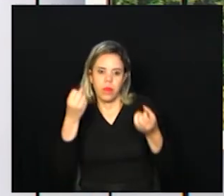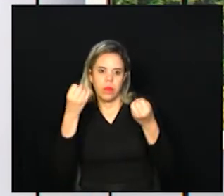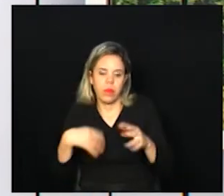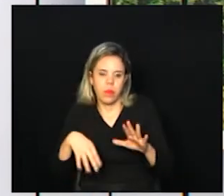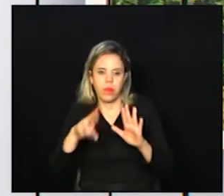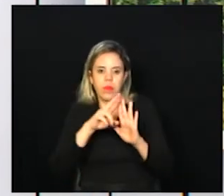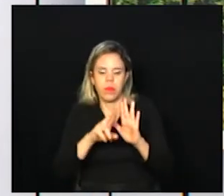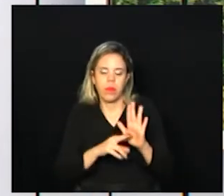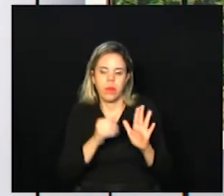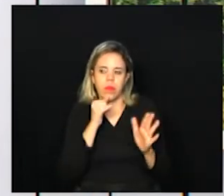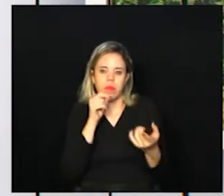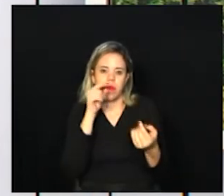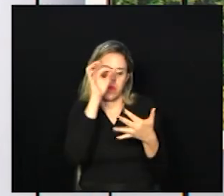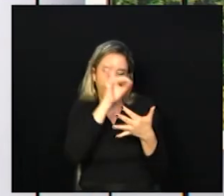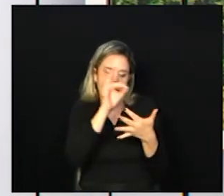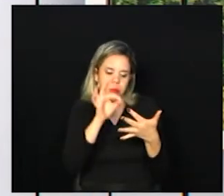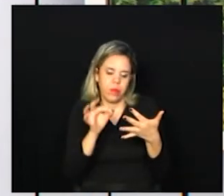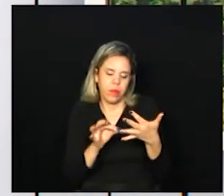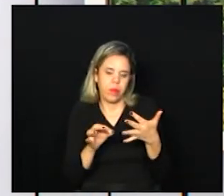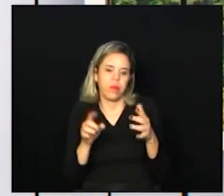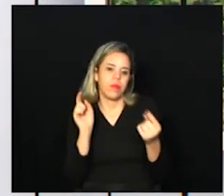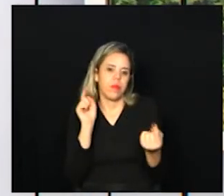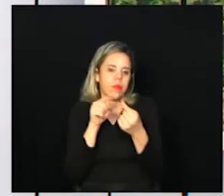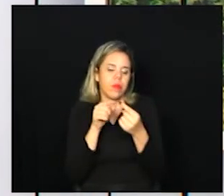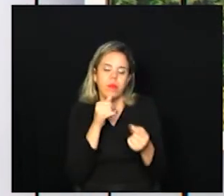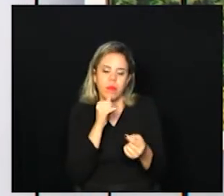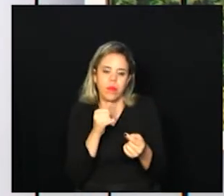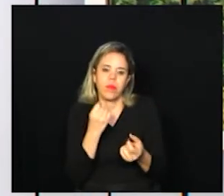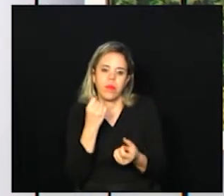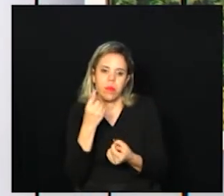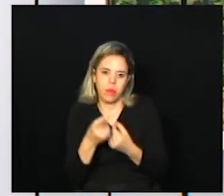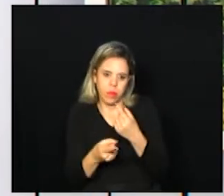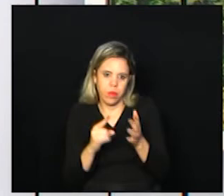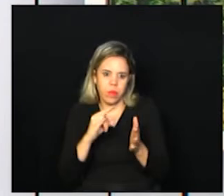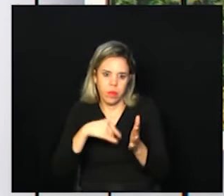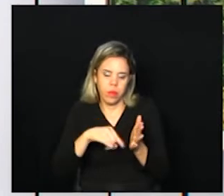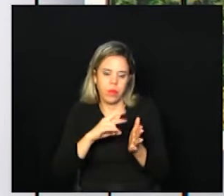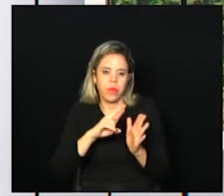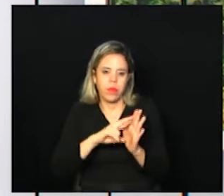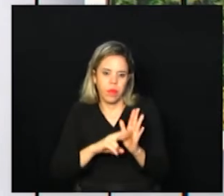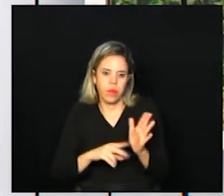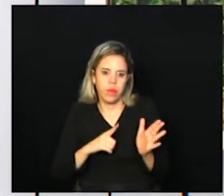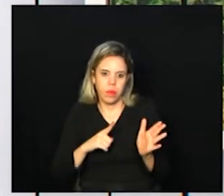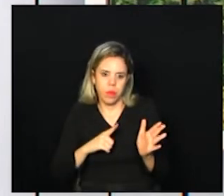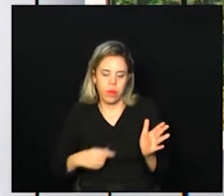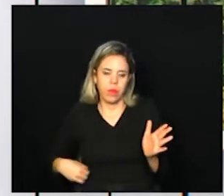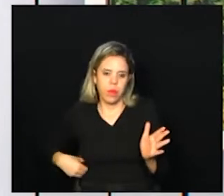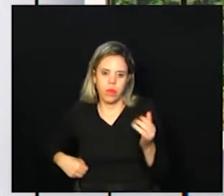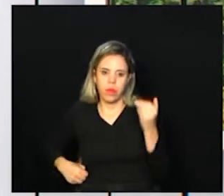coisas, né? Assim, existem protocolos existentes.